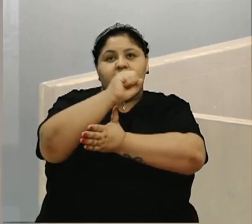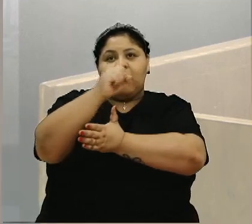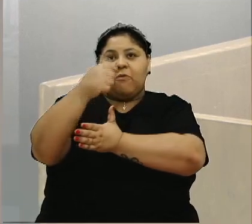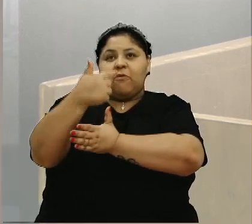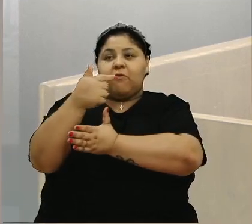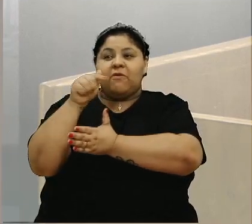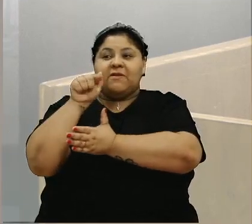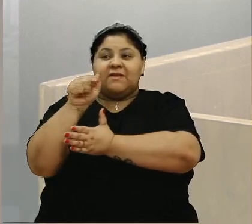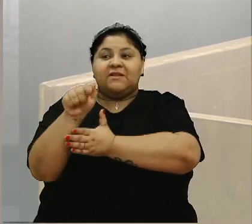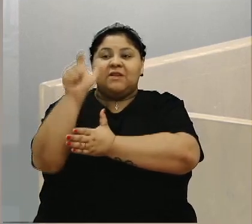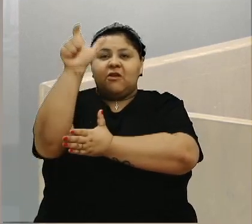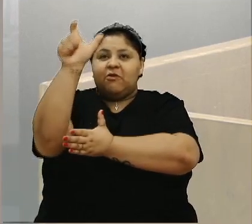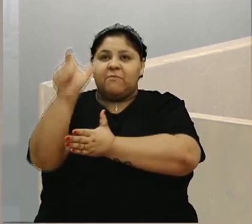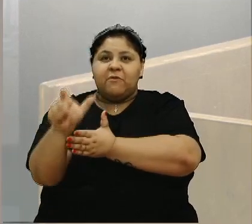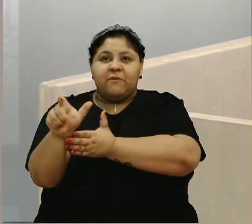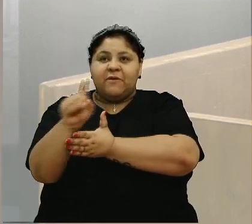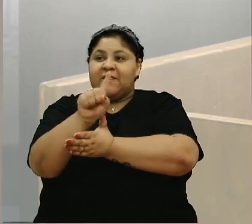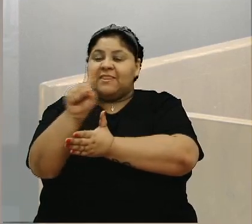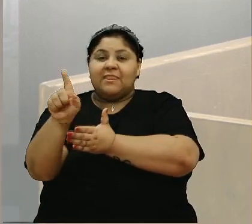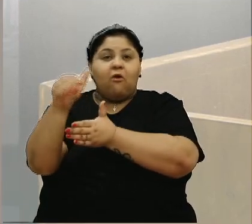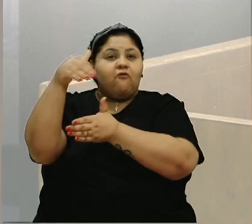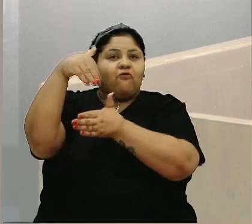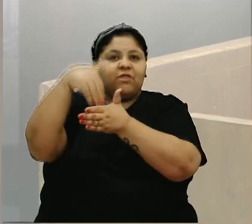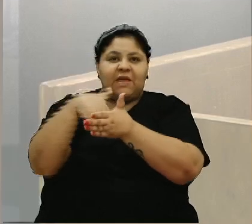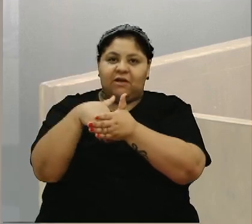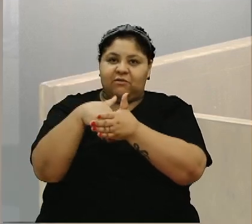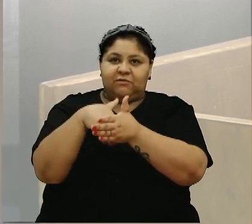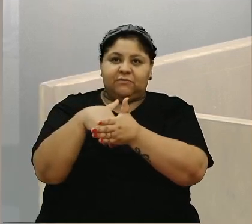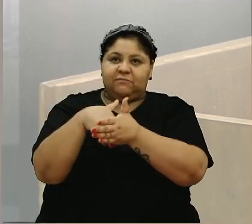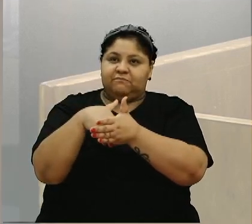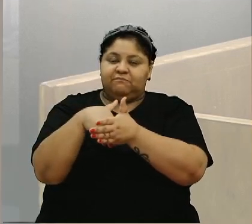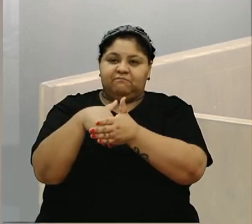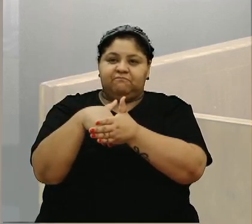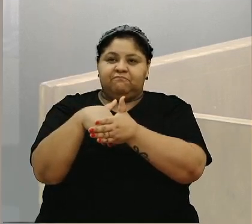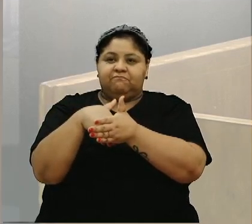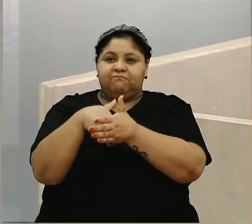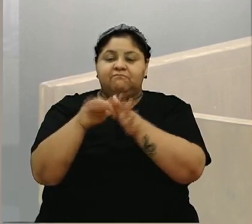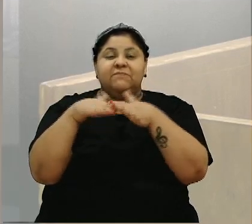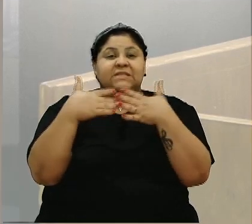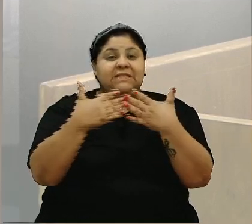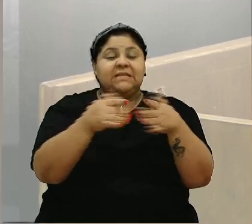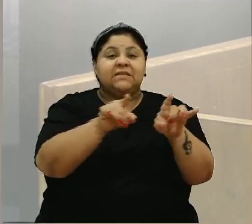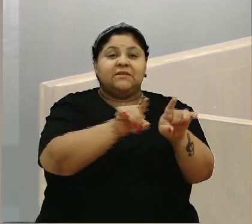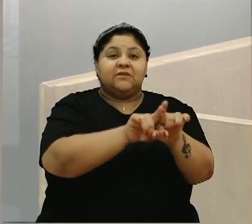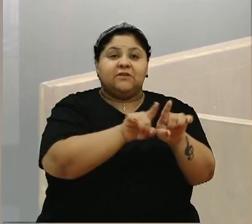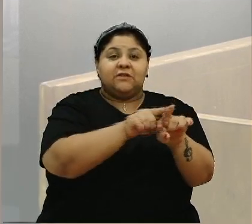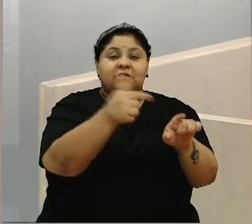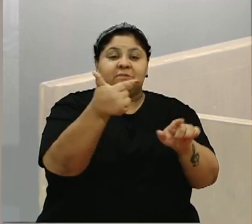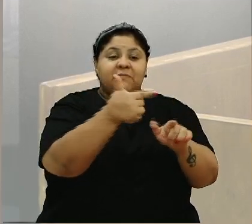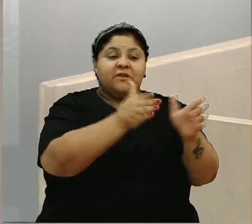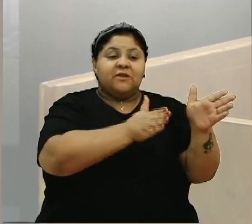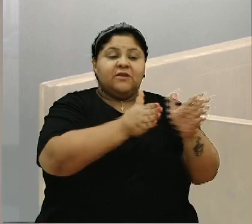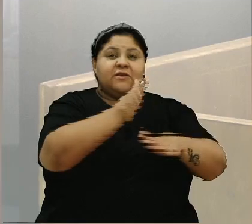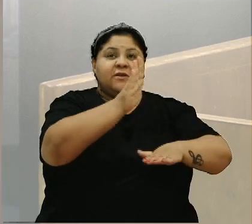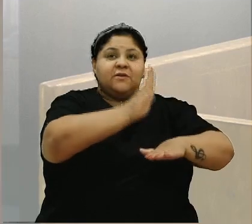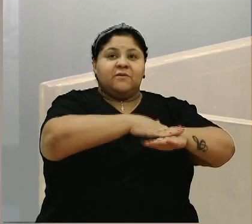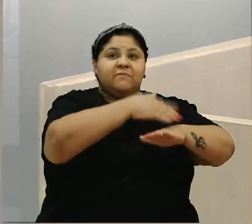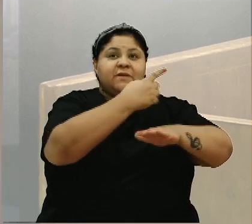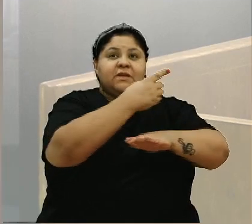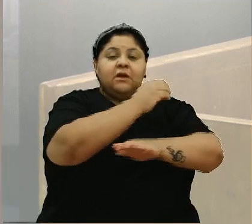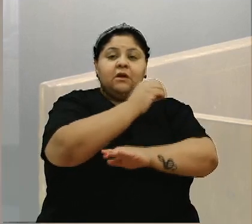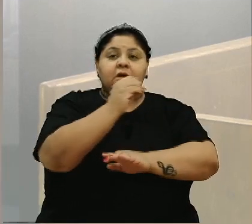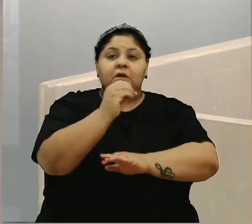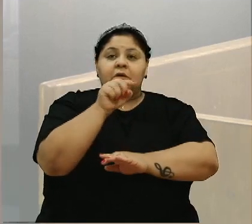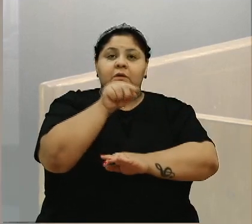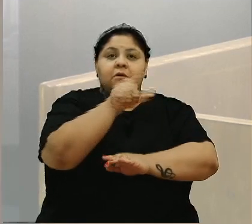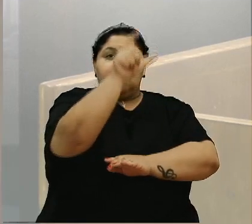mil pessoas deixaram de participar do pleito. E também no segundo turno, mais de 100 mil